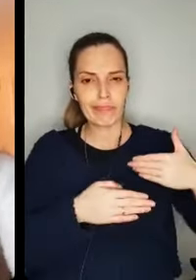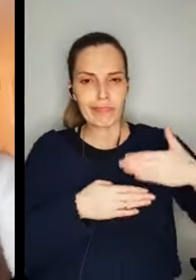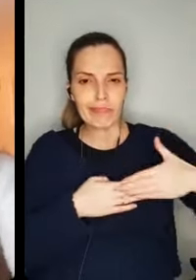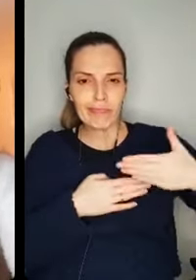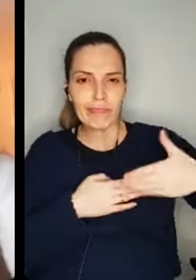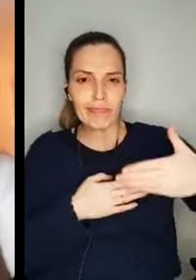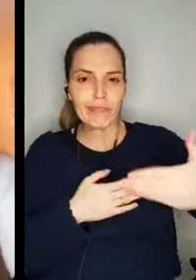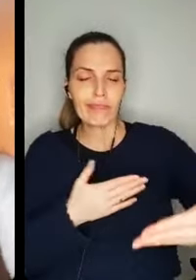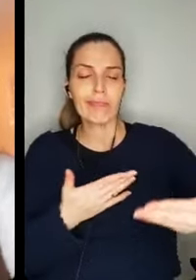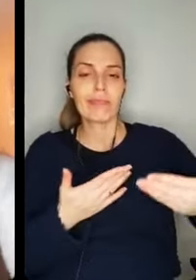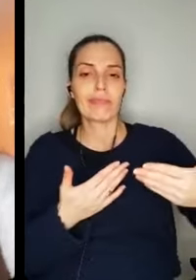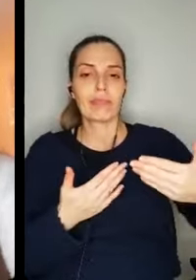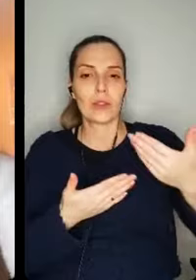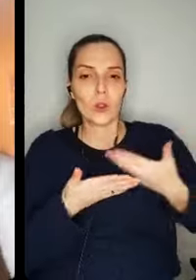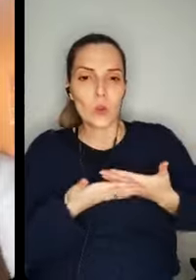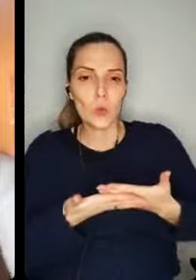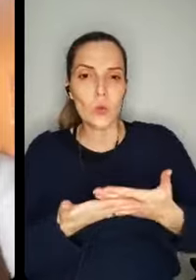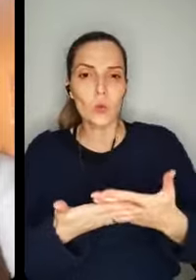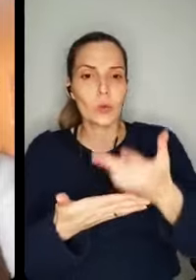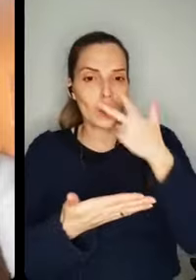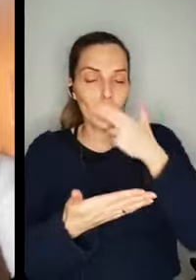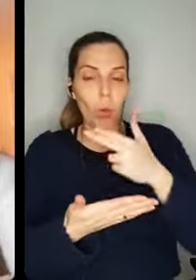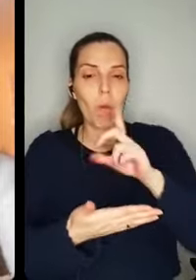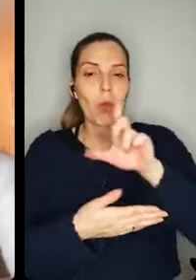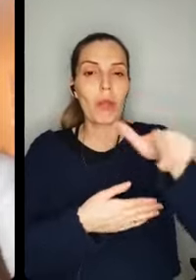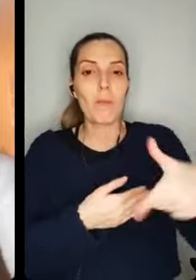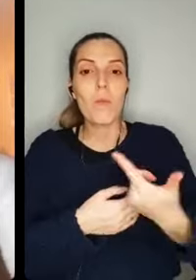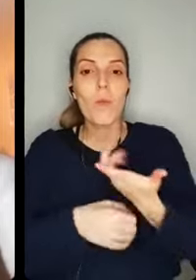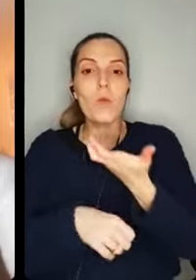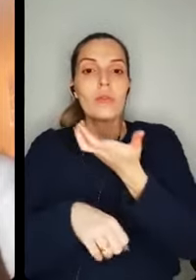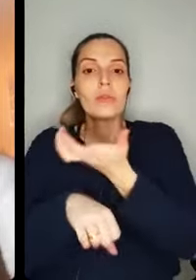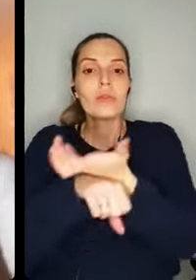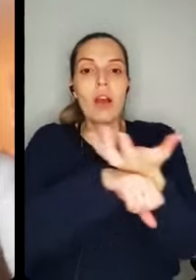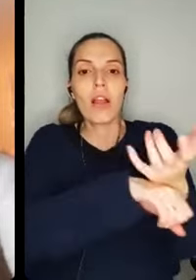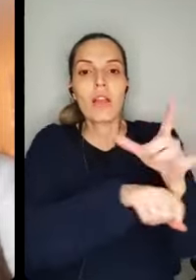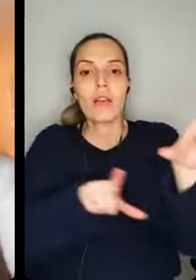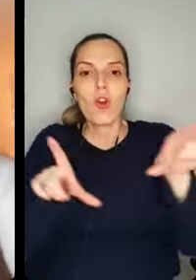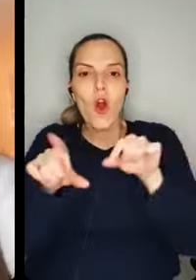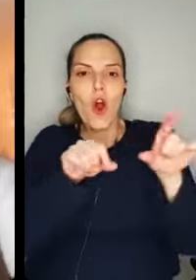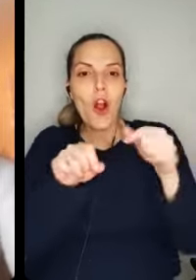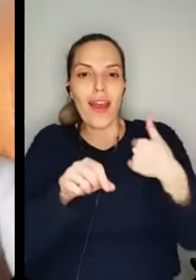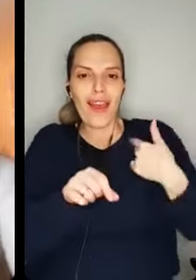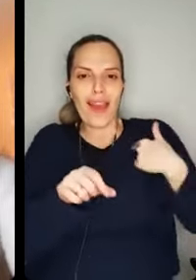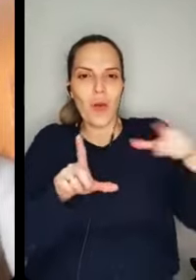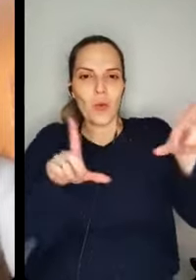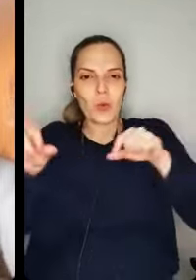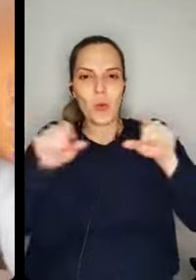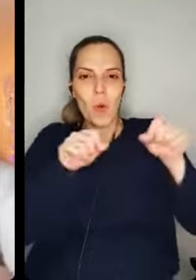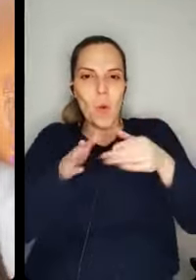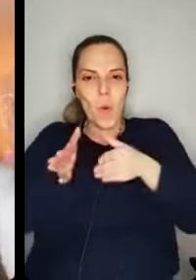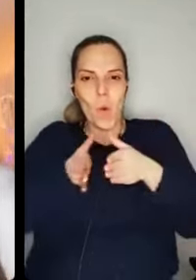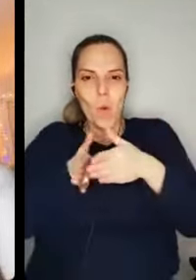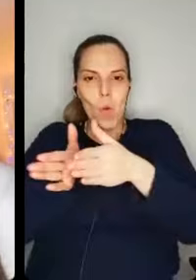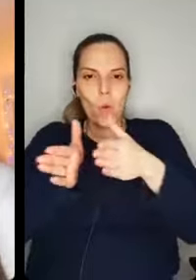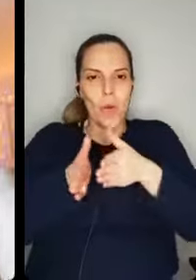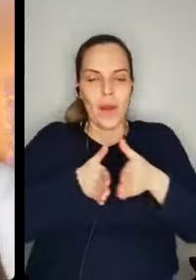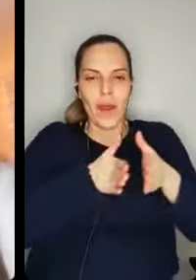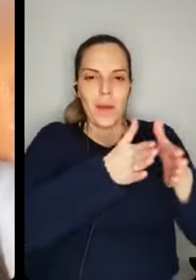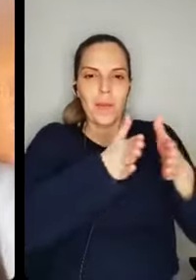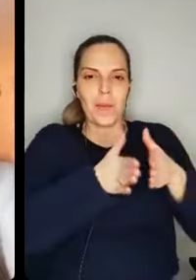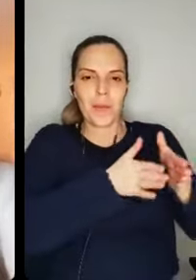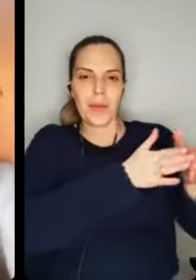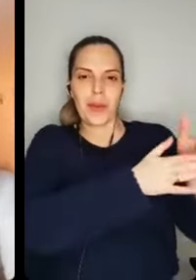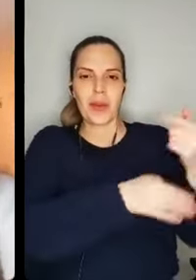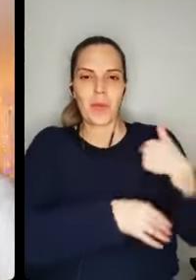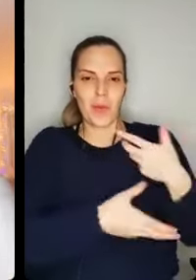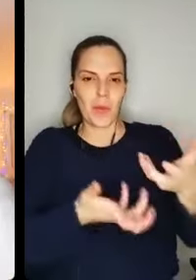as cadeiras, aí tu vai meio que desenhando o teu curso lá dentro, aí tu vai te direcionando para alguma área. E para nós